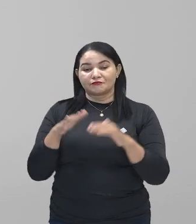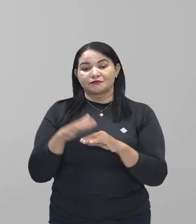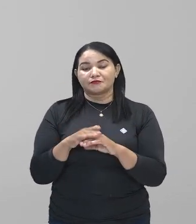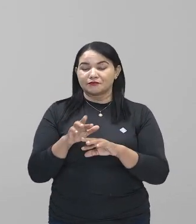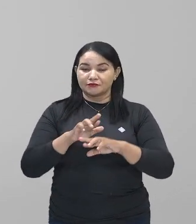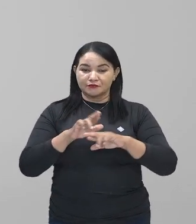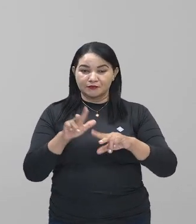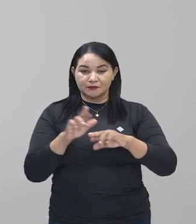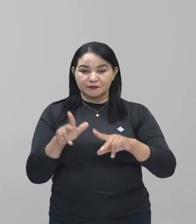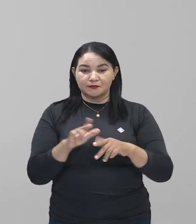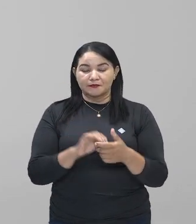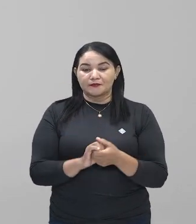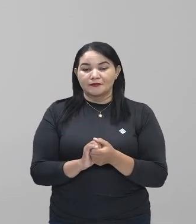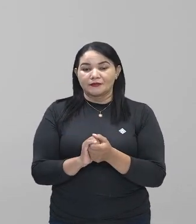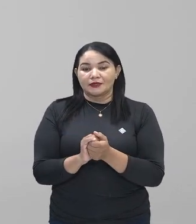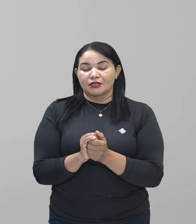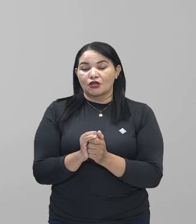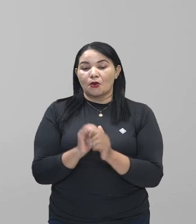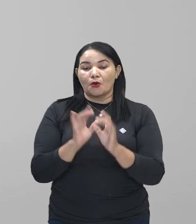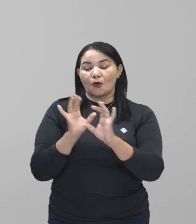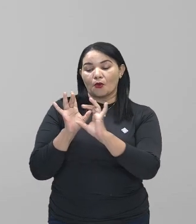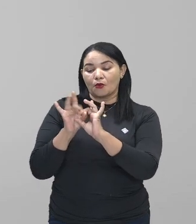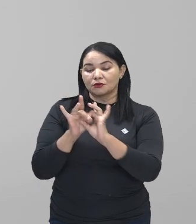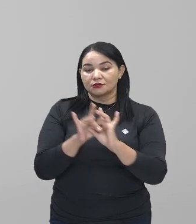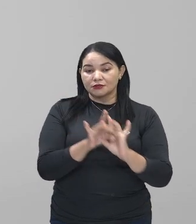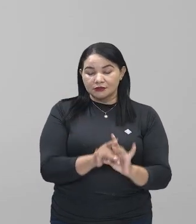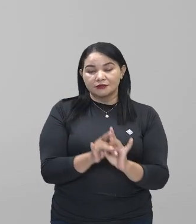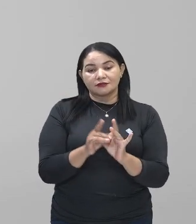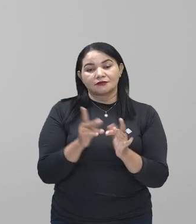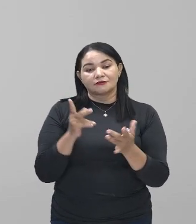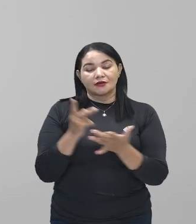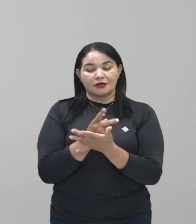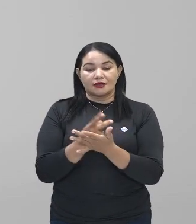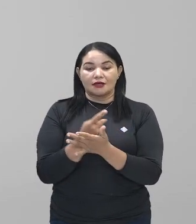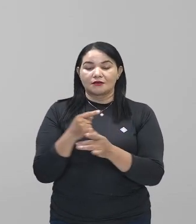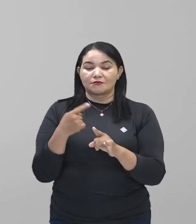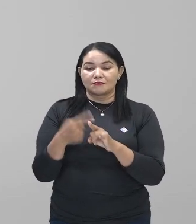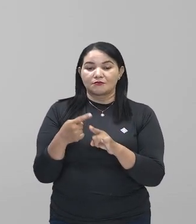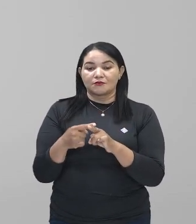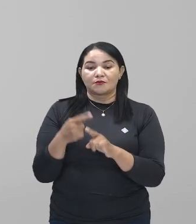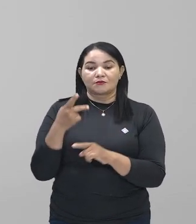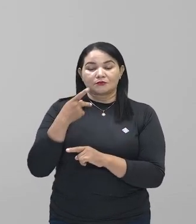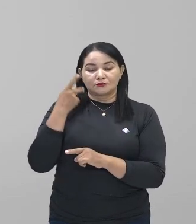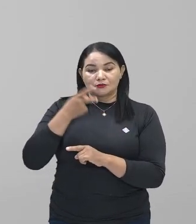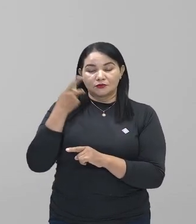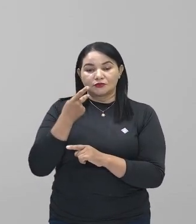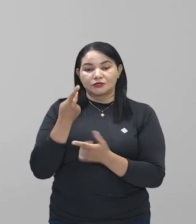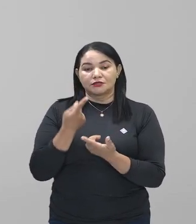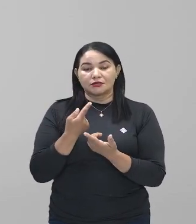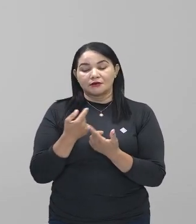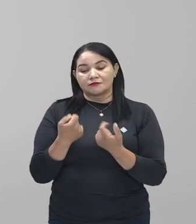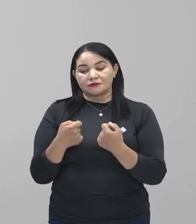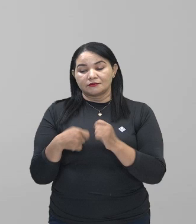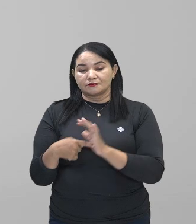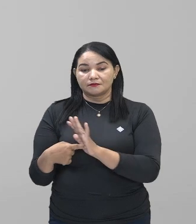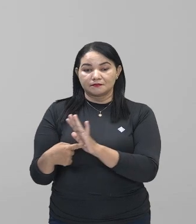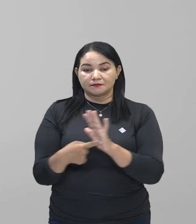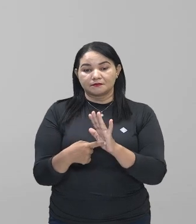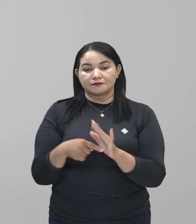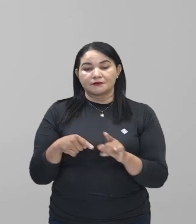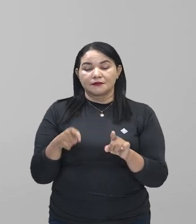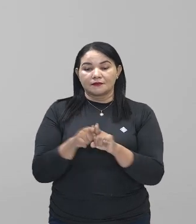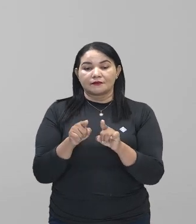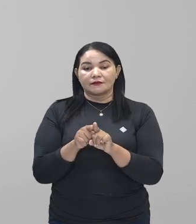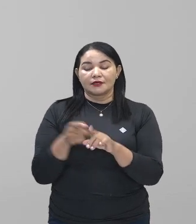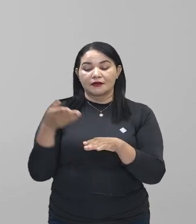errada daquilo que é para o bem comum. Então, é participar do destino da